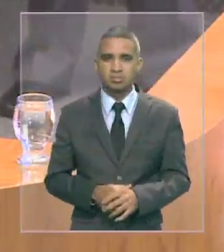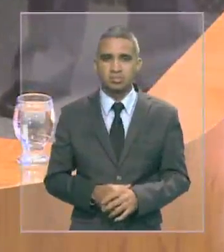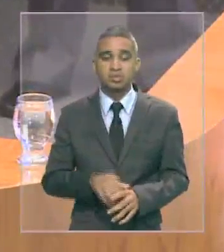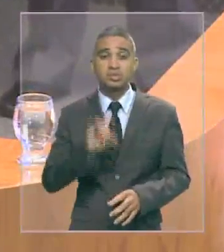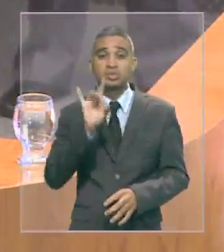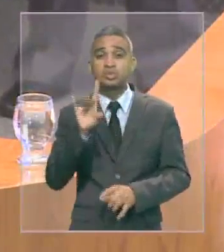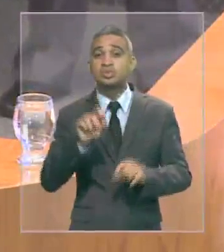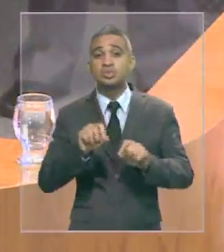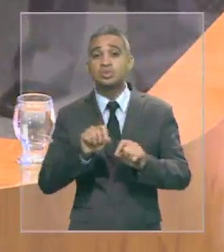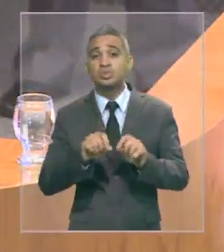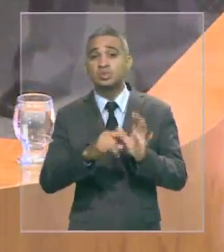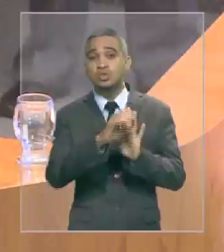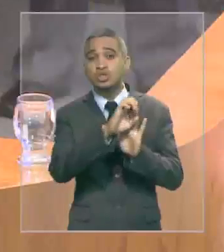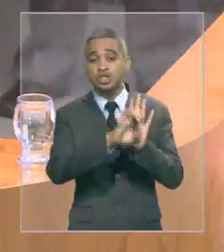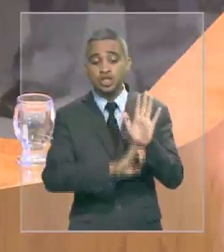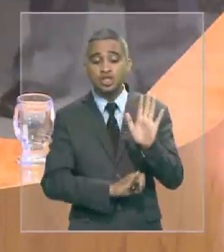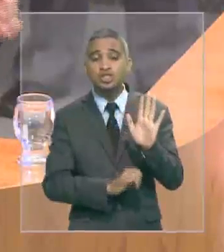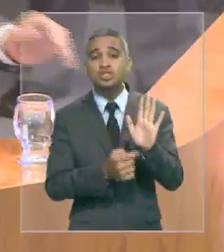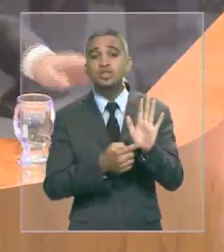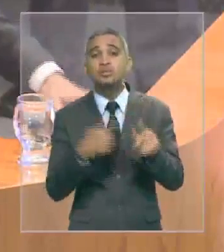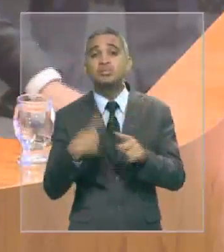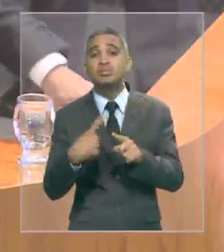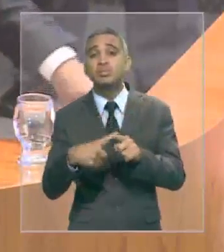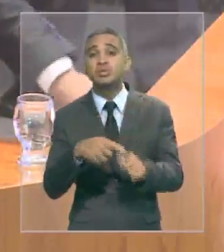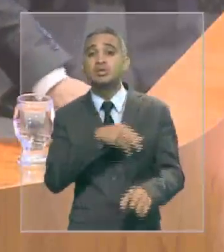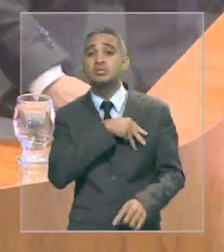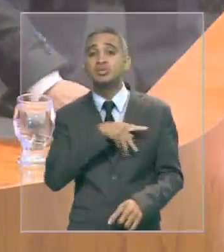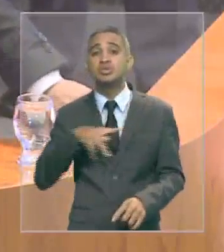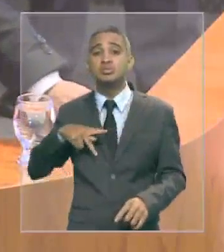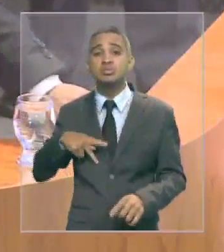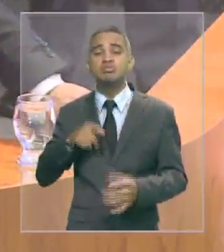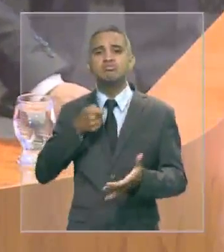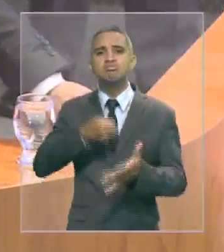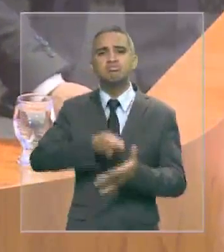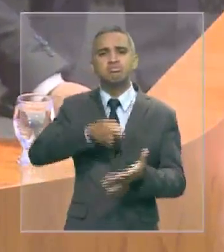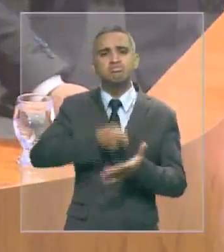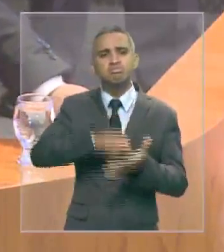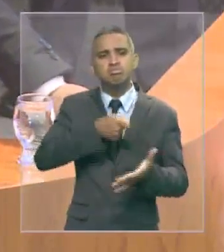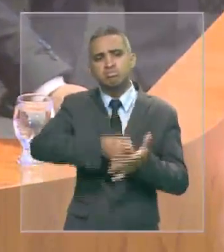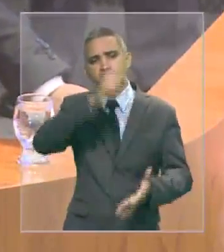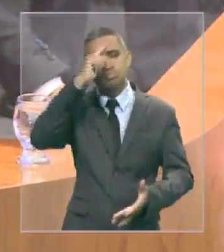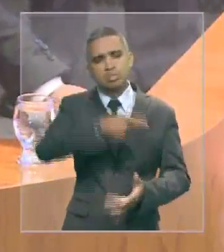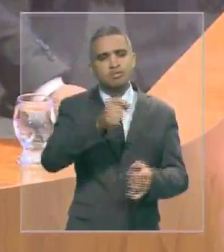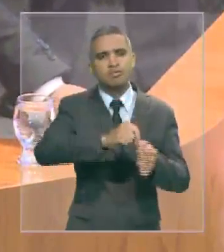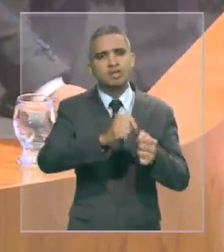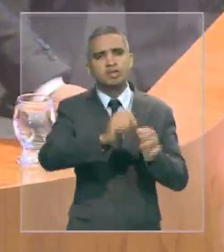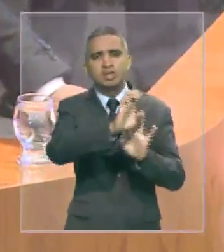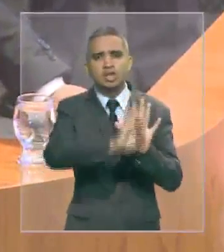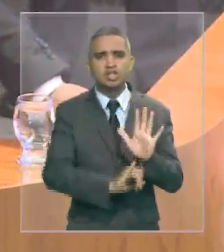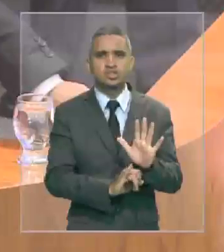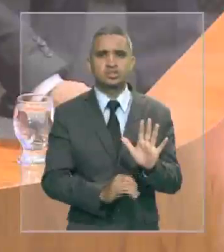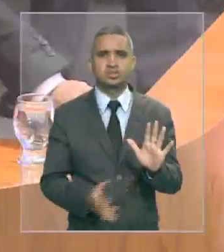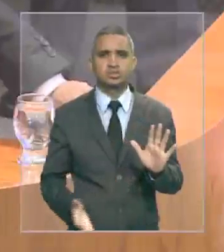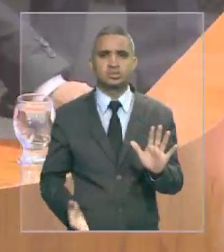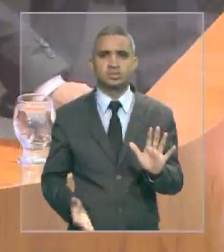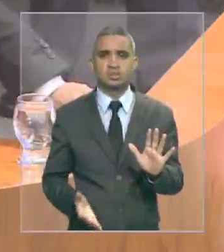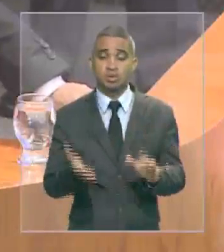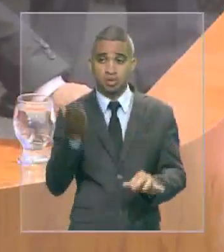fazendo isso por ser pressionado pelo Ministério Público. E mais ainda, nobre Edivaldo Holanda, pai,